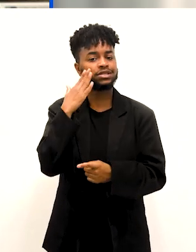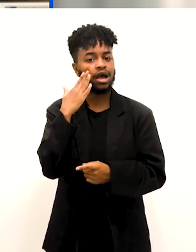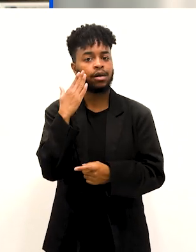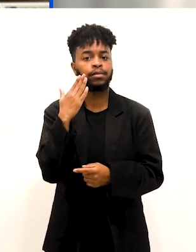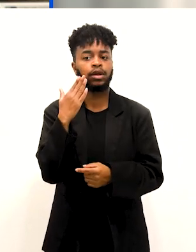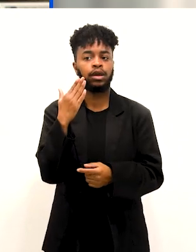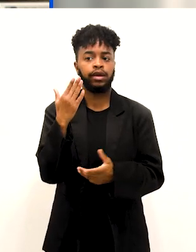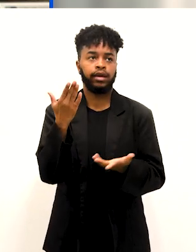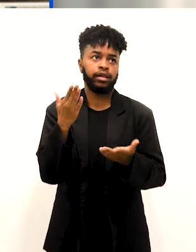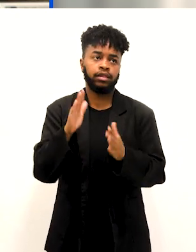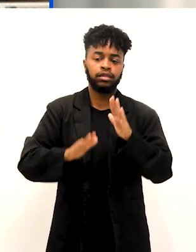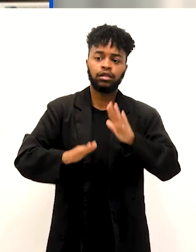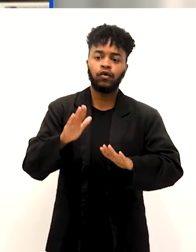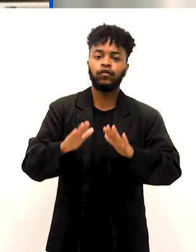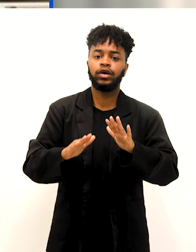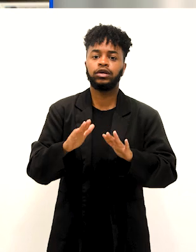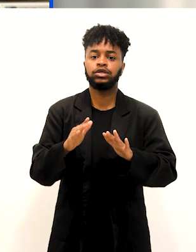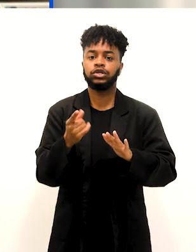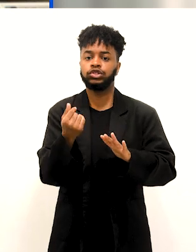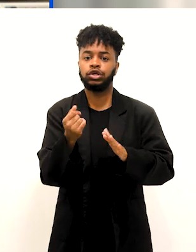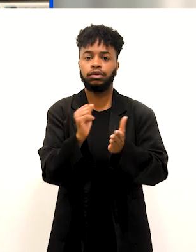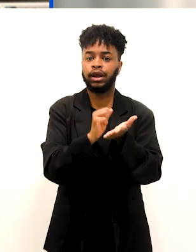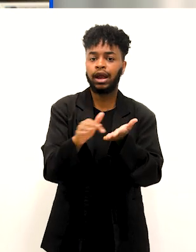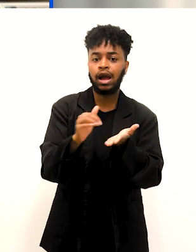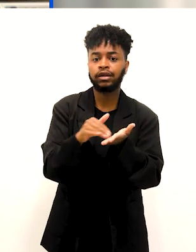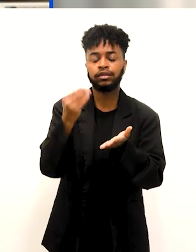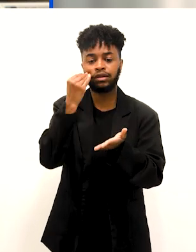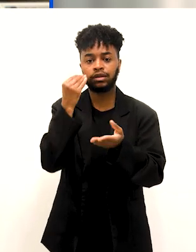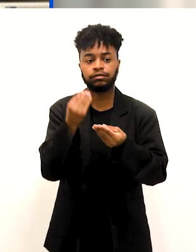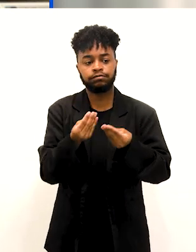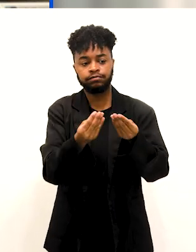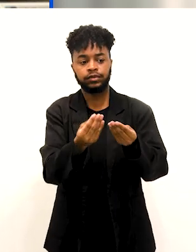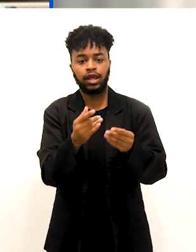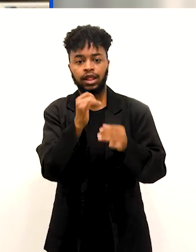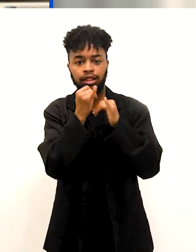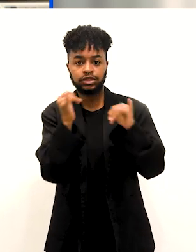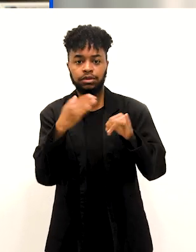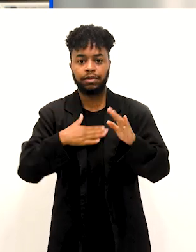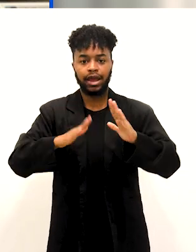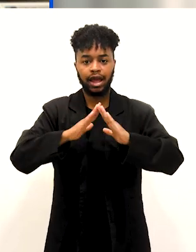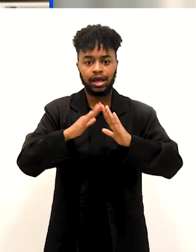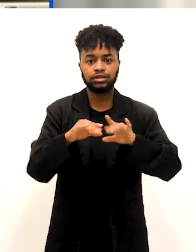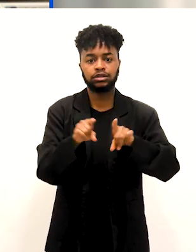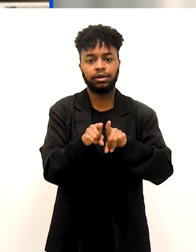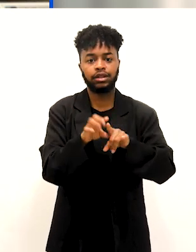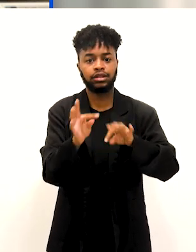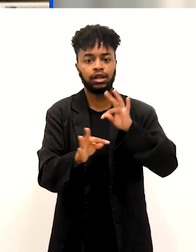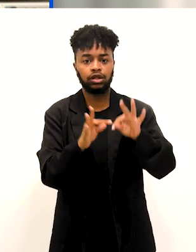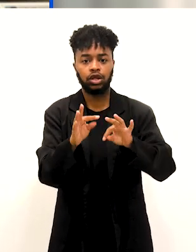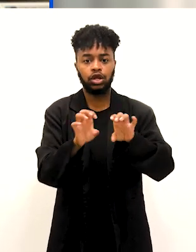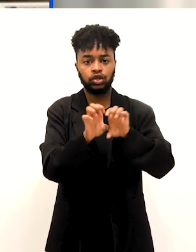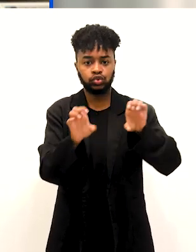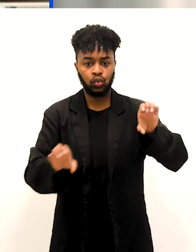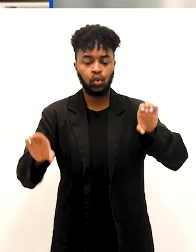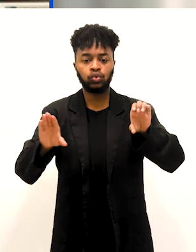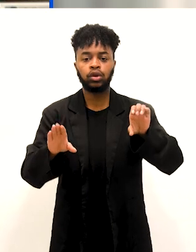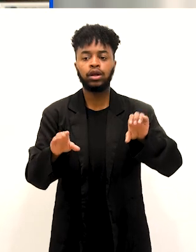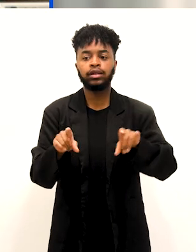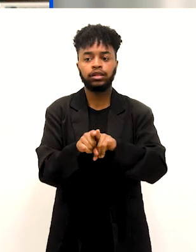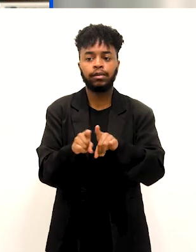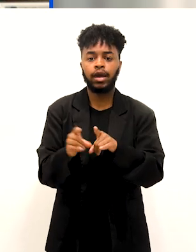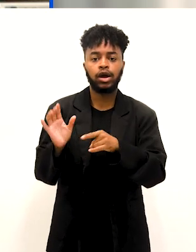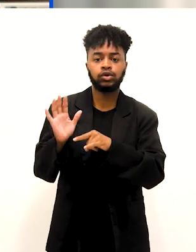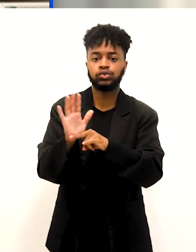recurso que talvez estaria sendo direcionado para trazer energia para minha casa, para tratar o meu esgoto, está sendo usado para necessidades maiores